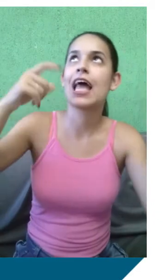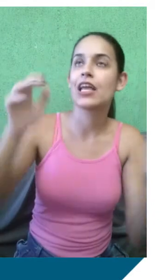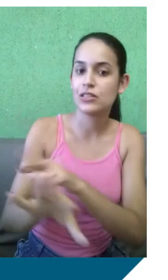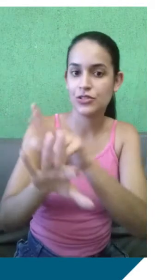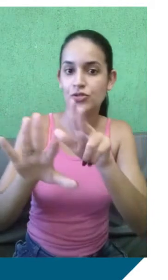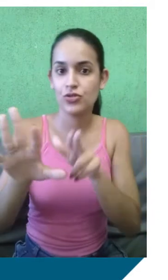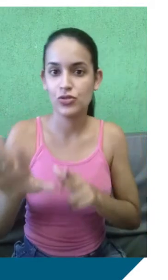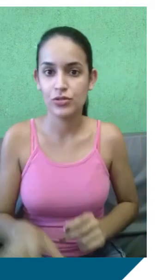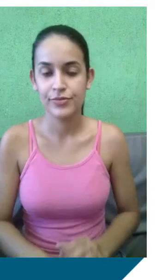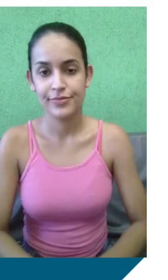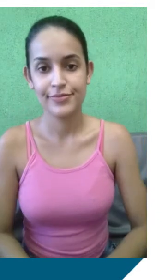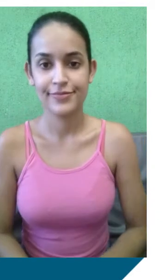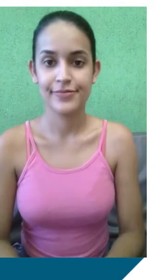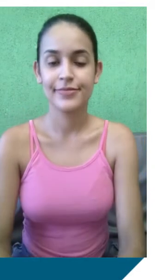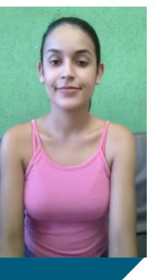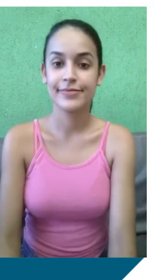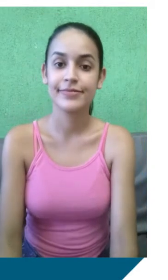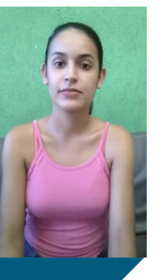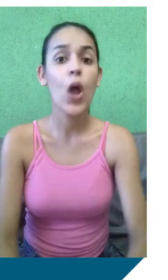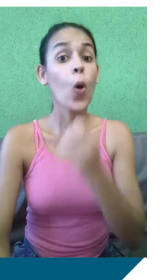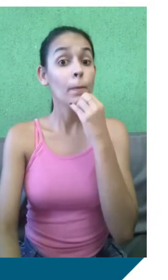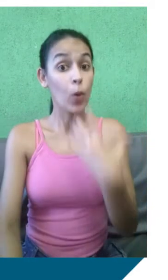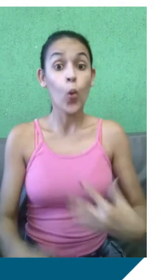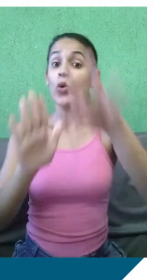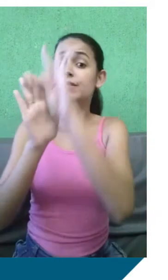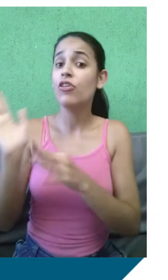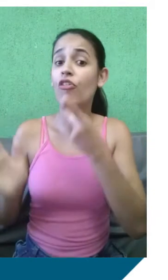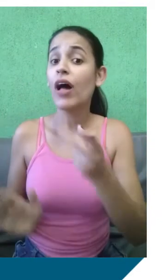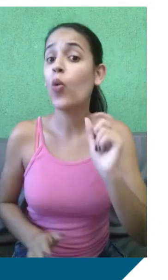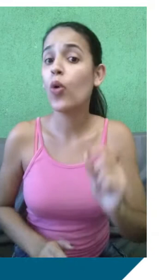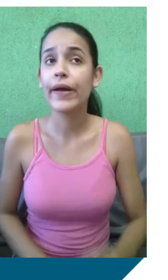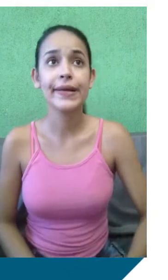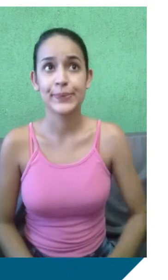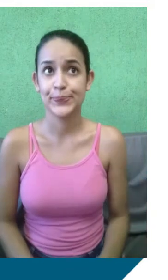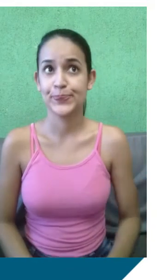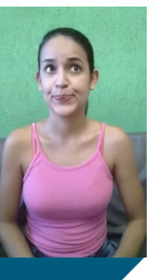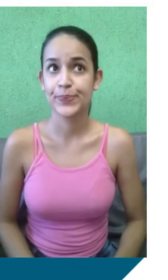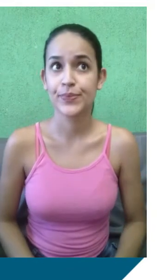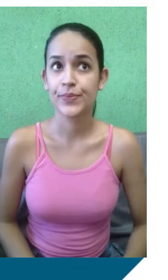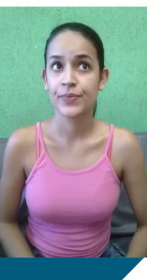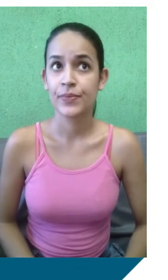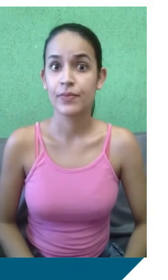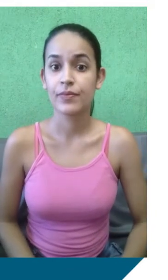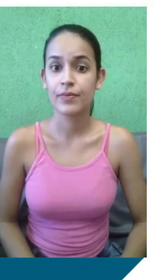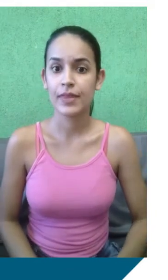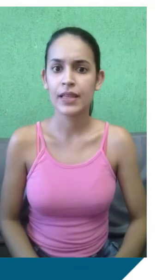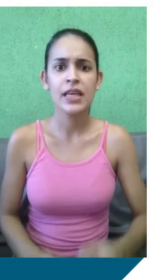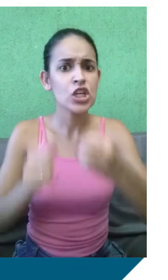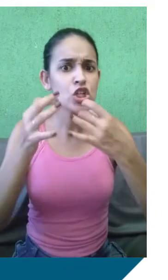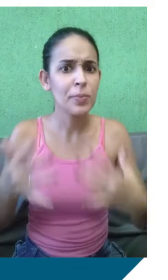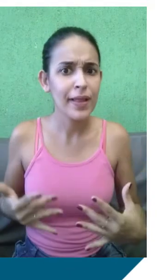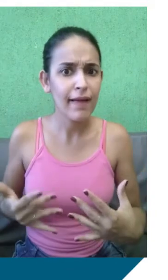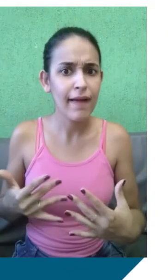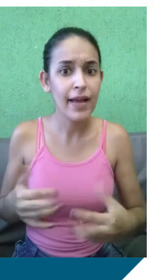título não são sinônimos. E, em seguida, começa a explicar a diferença entre eles, tentando uma definição sobre o